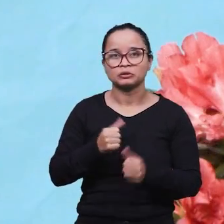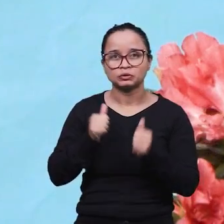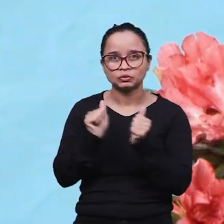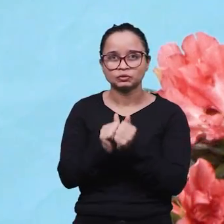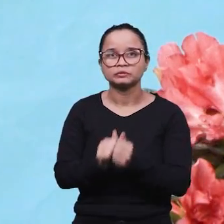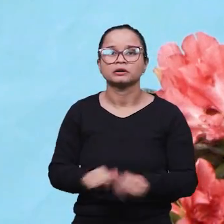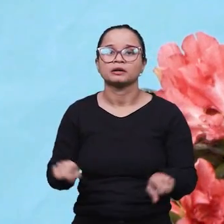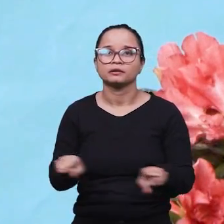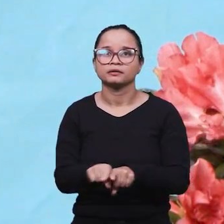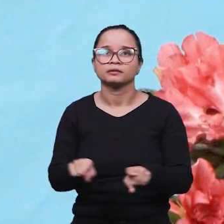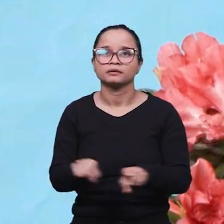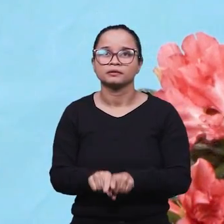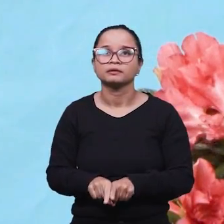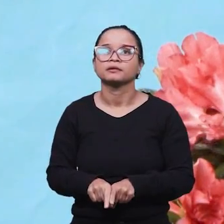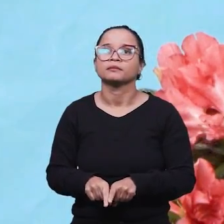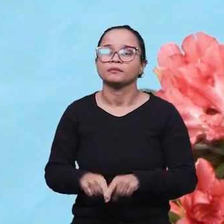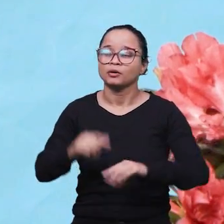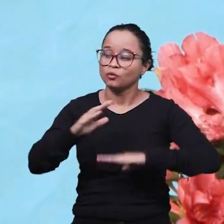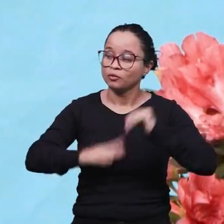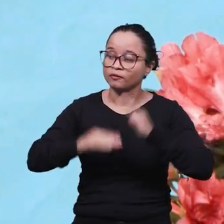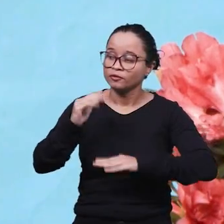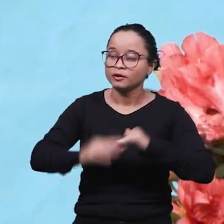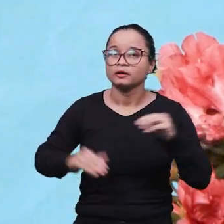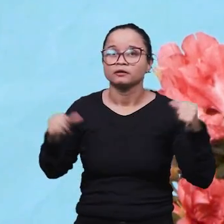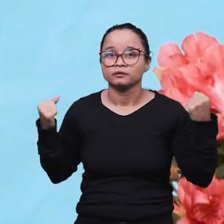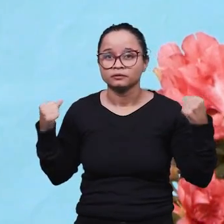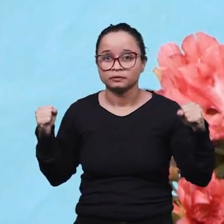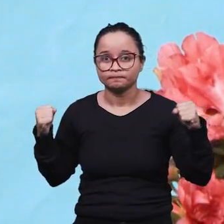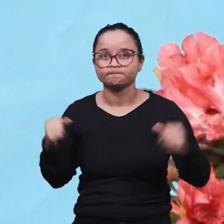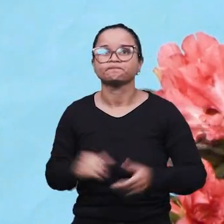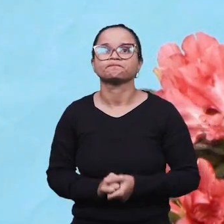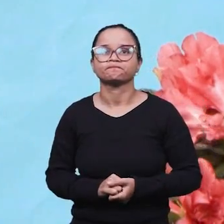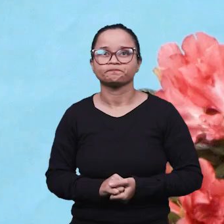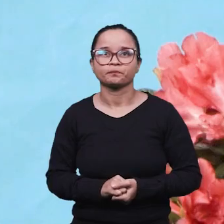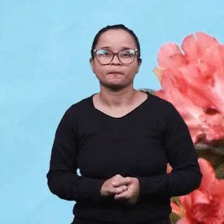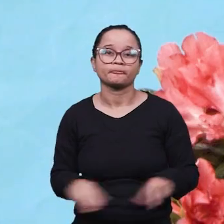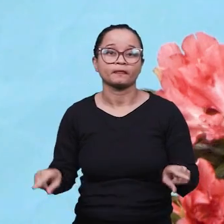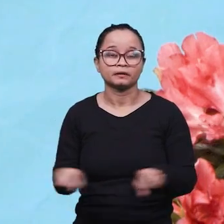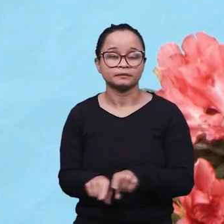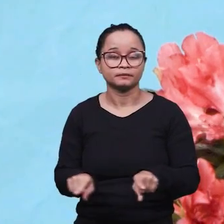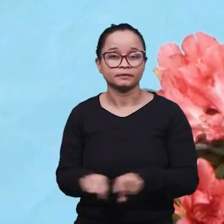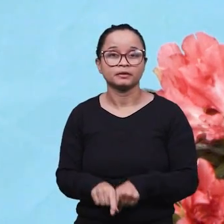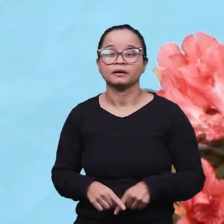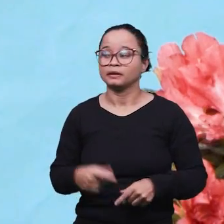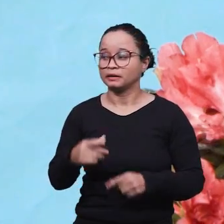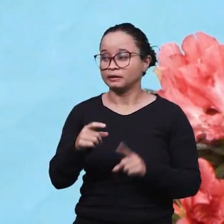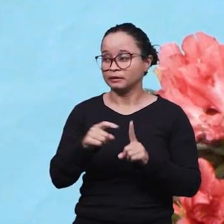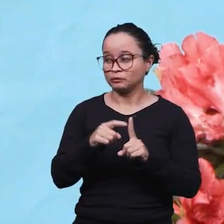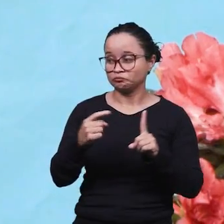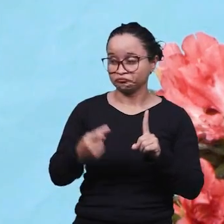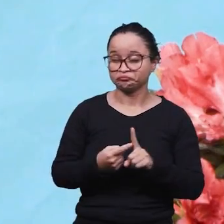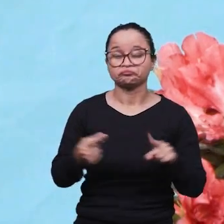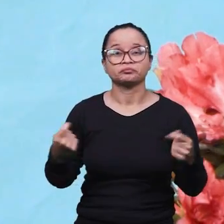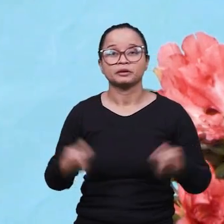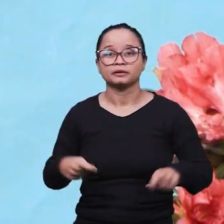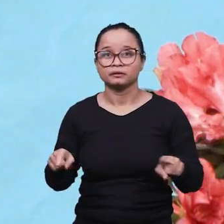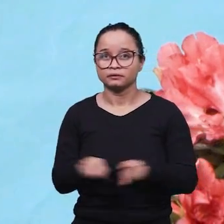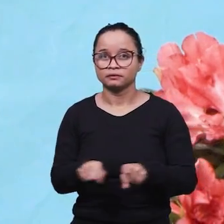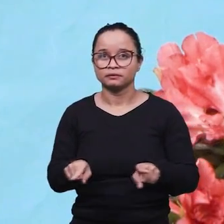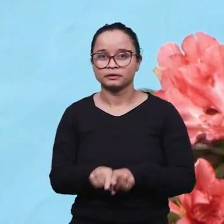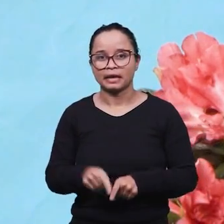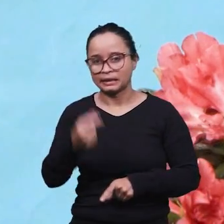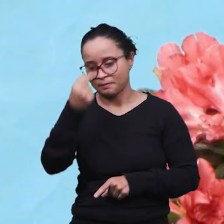educador físico também é importante, né? Além disso, essa gestante ela precisa ter em mente